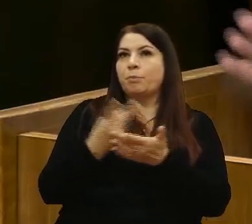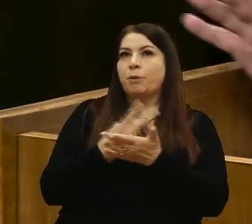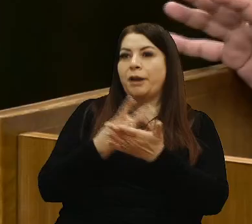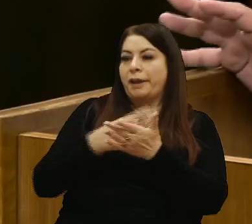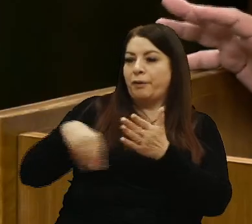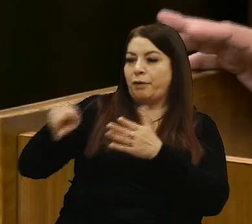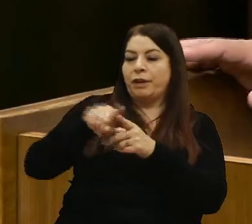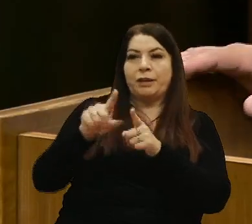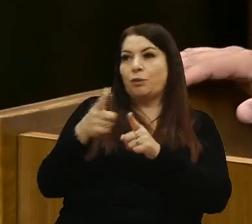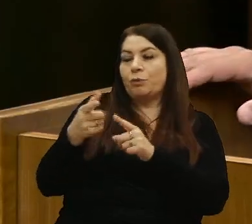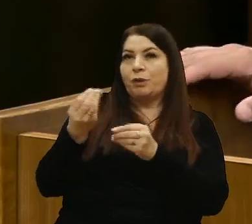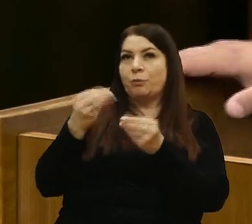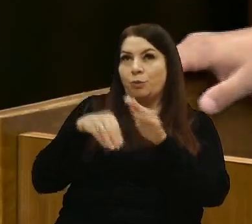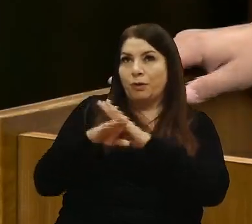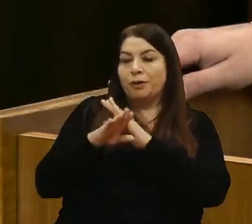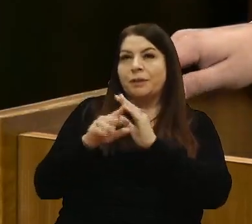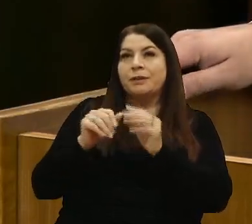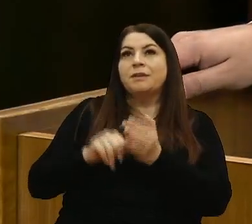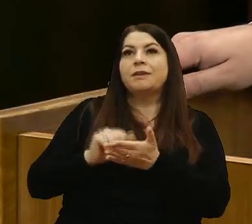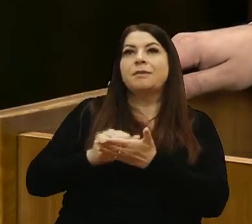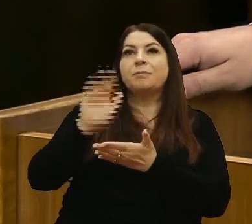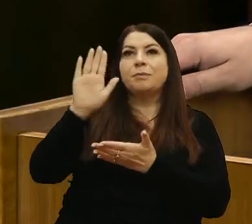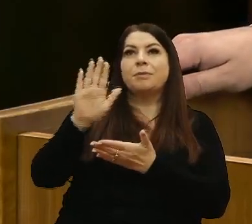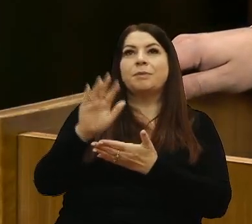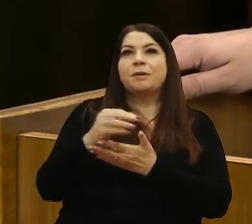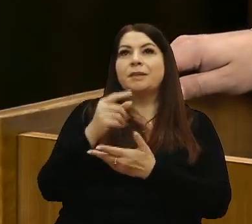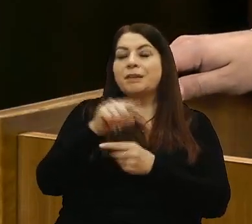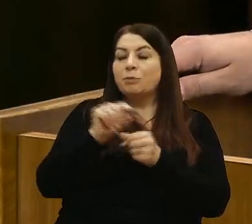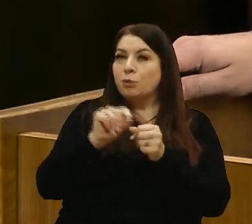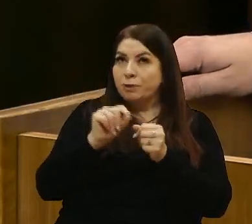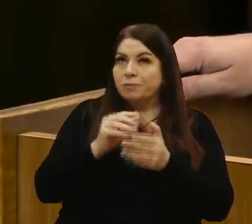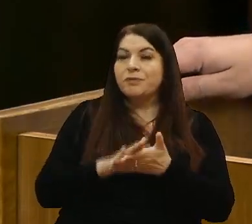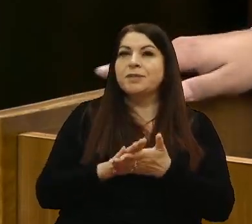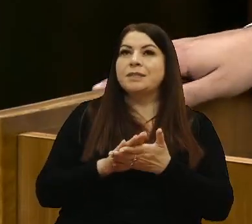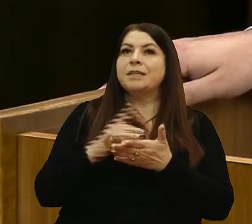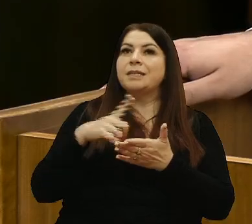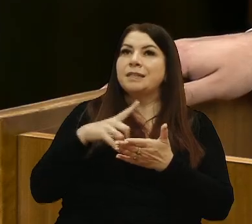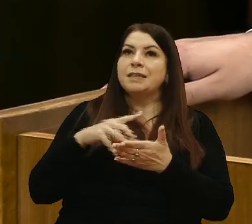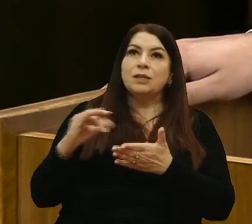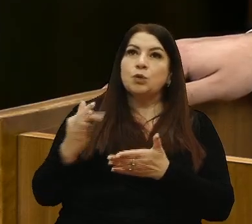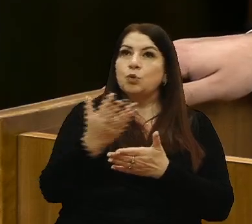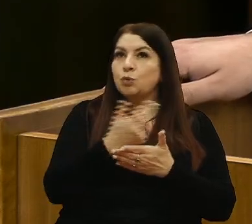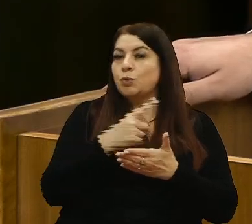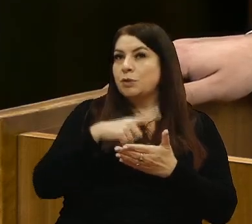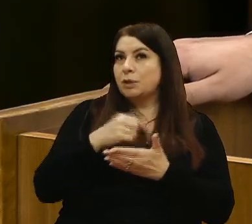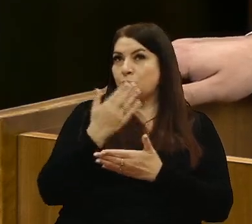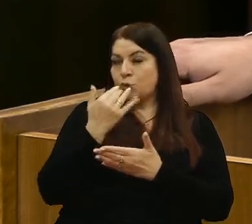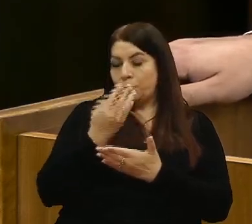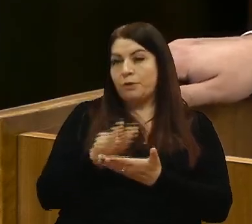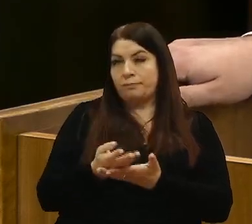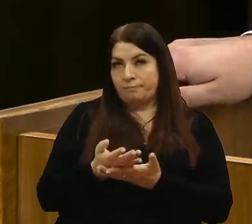enquanto pessoas não têm o que comer. Peço a palavra, senhor presidente. Algo a fazer é garantir que todos tenham o que comer.